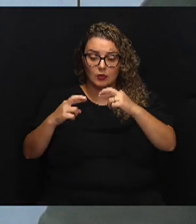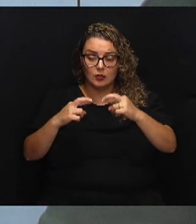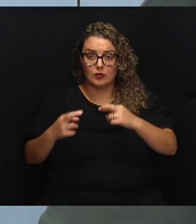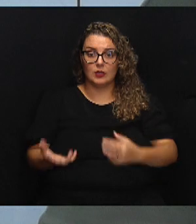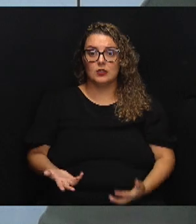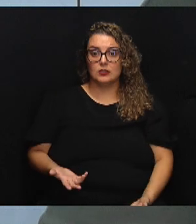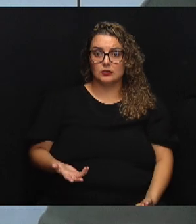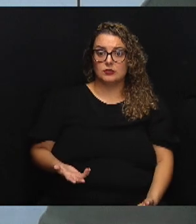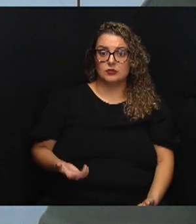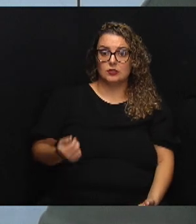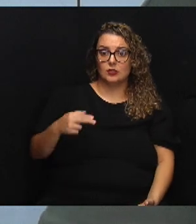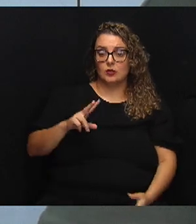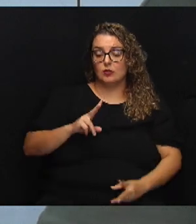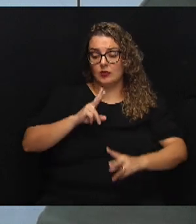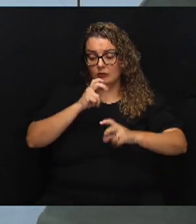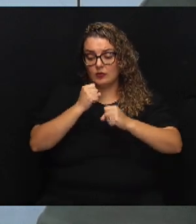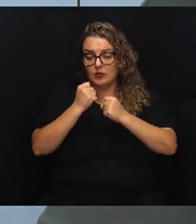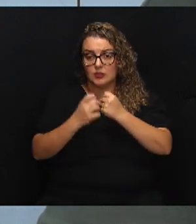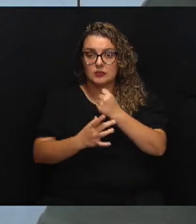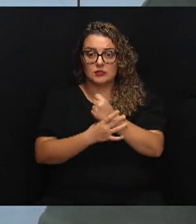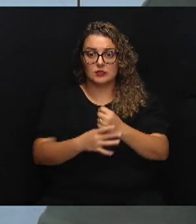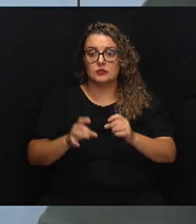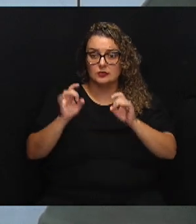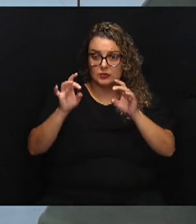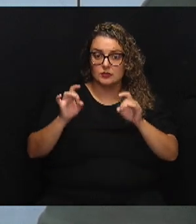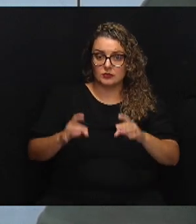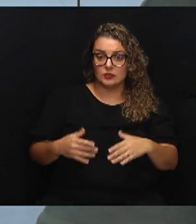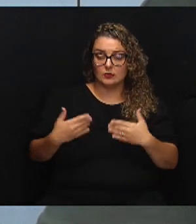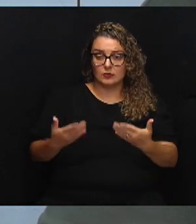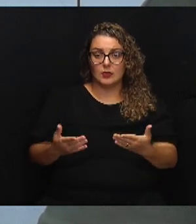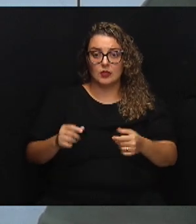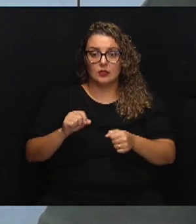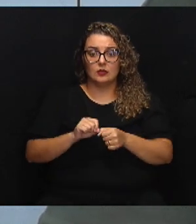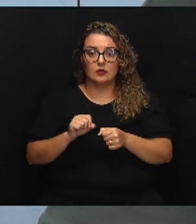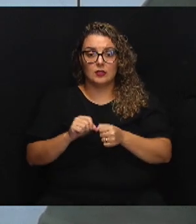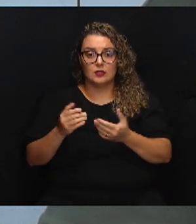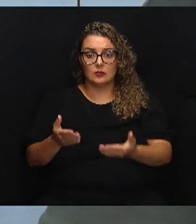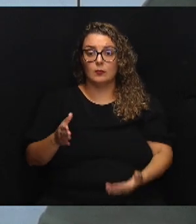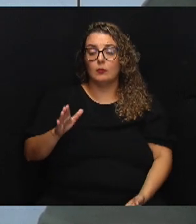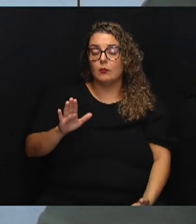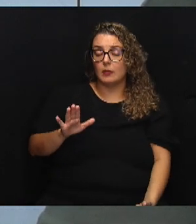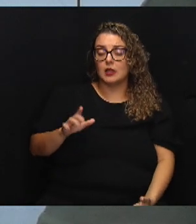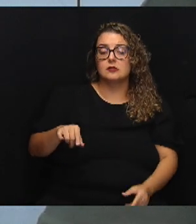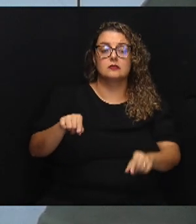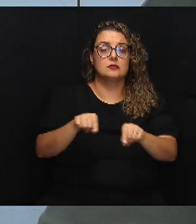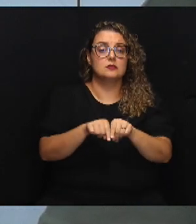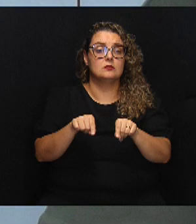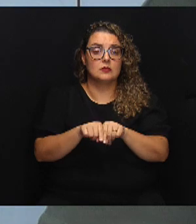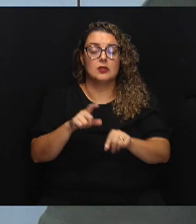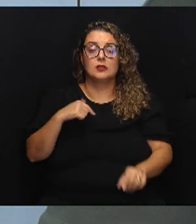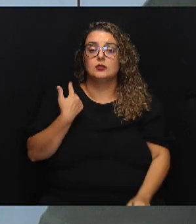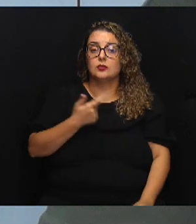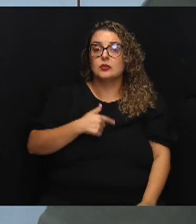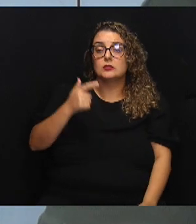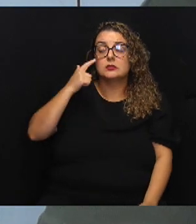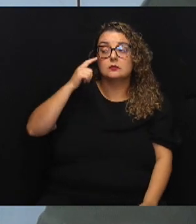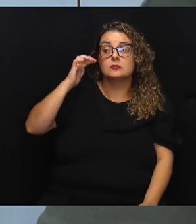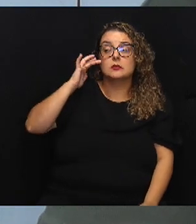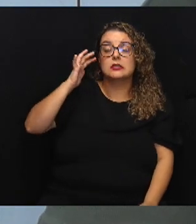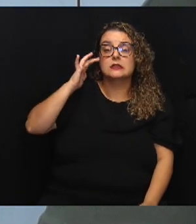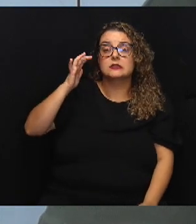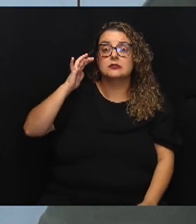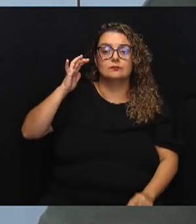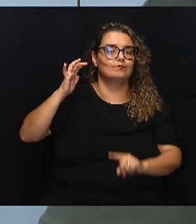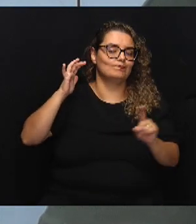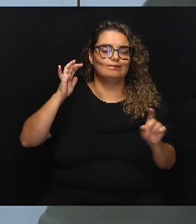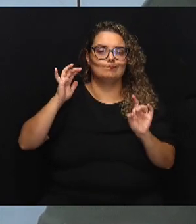ou uma força de segurança exclusiva para que fosse feito isso. Só que, ao mesmo tempo, a gente tem que pensar que não vai ser